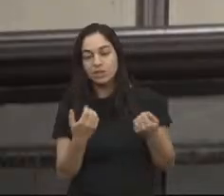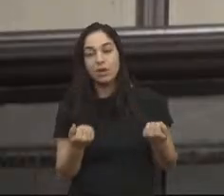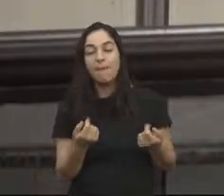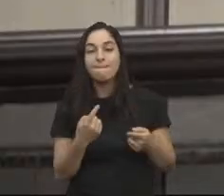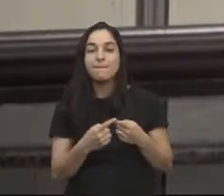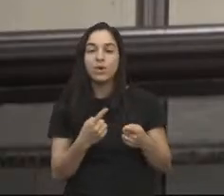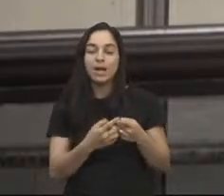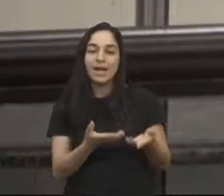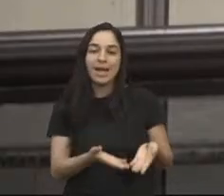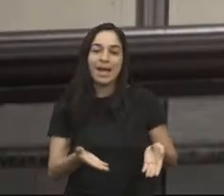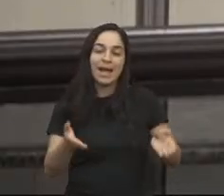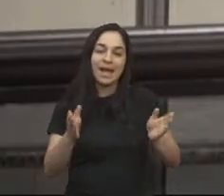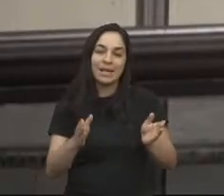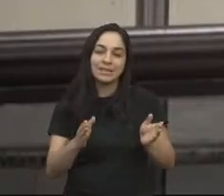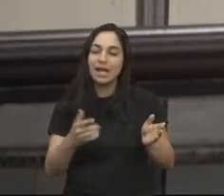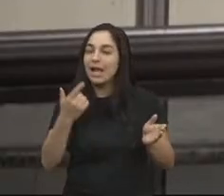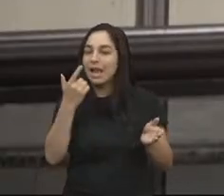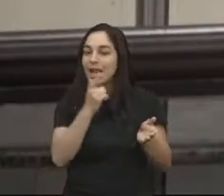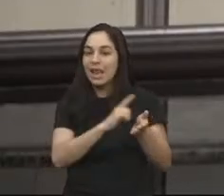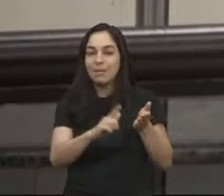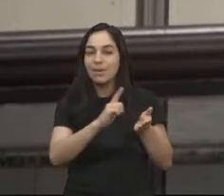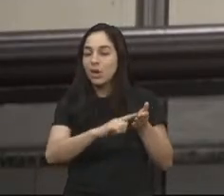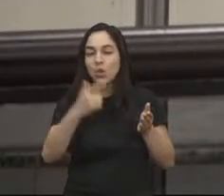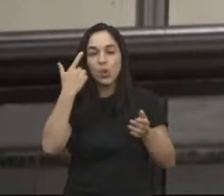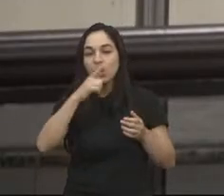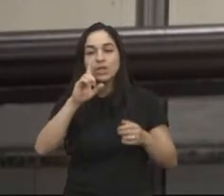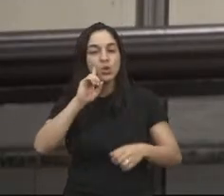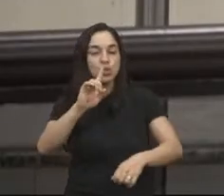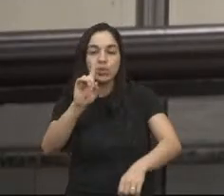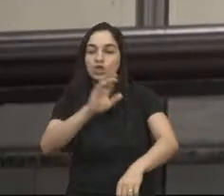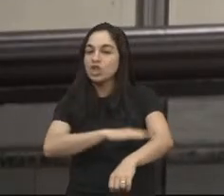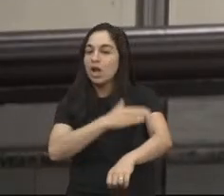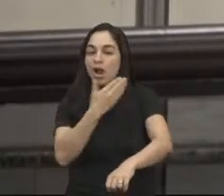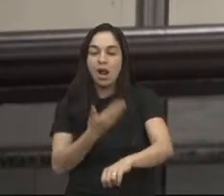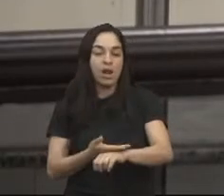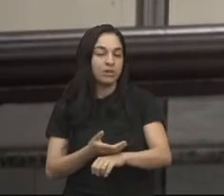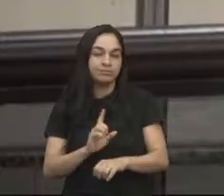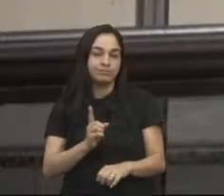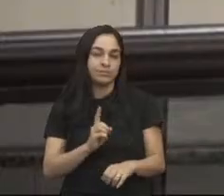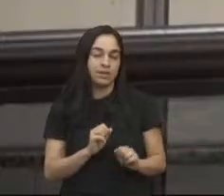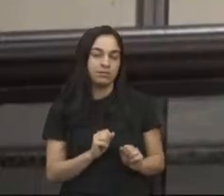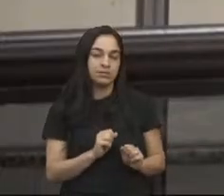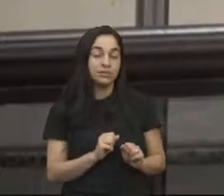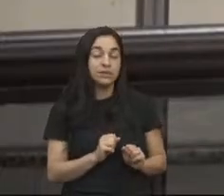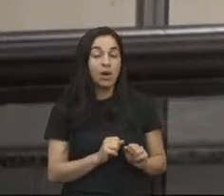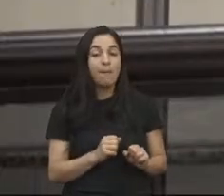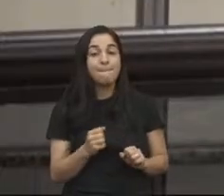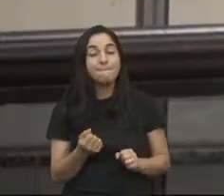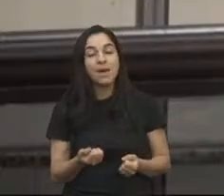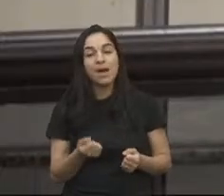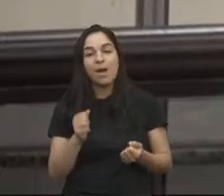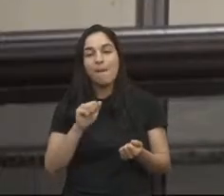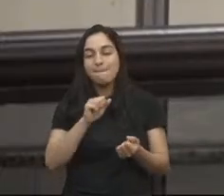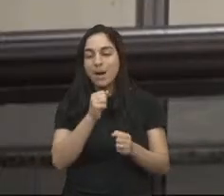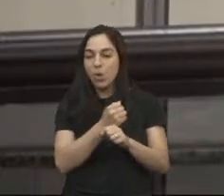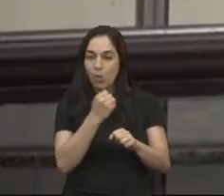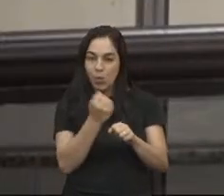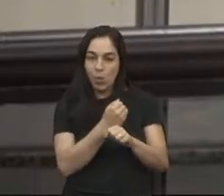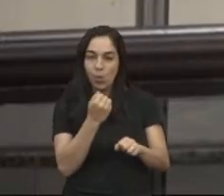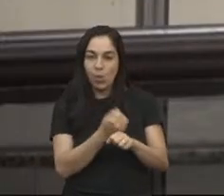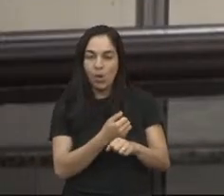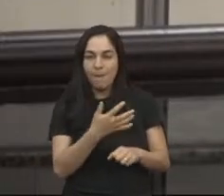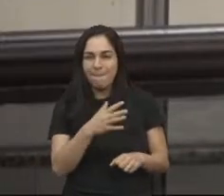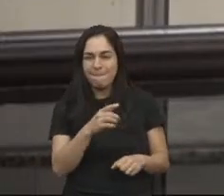que faz a coleta de entulho, limpa durante o dia todo. E uma reforma de pequeno e médio porte,